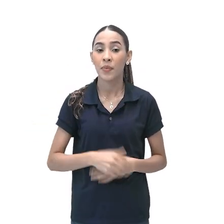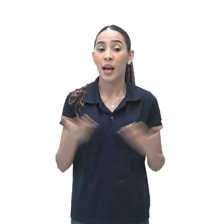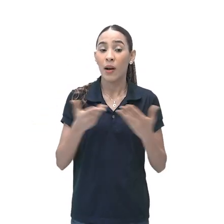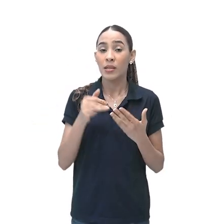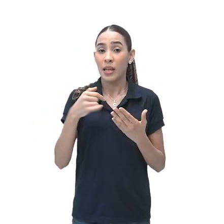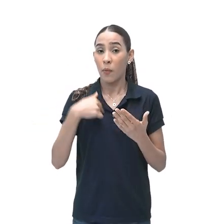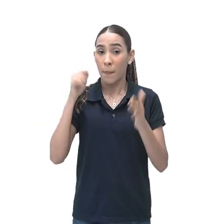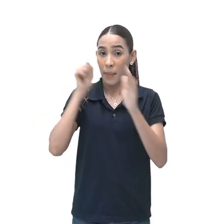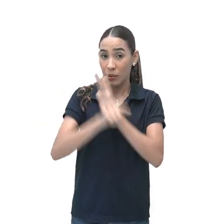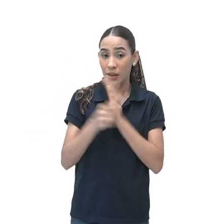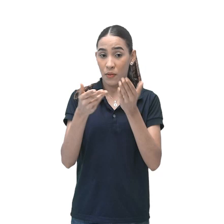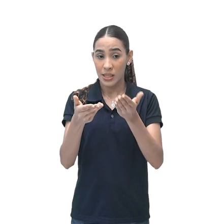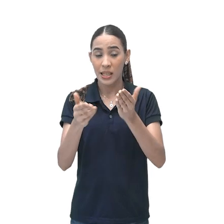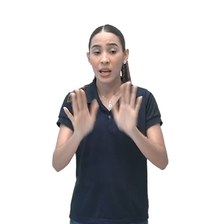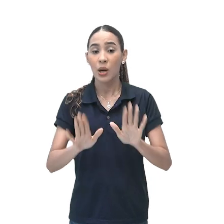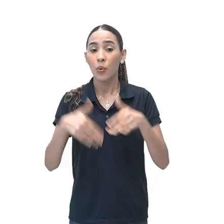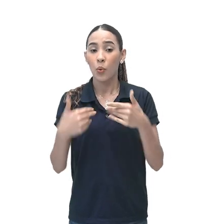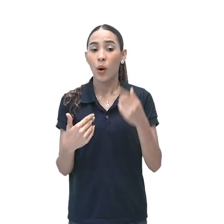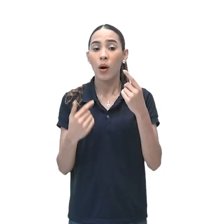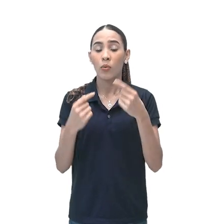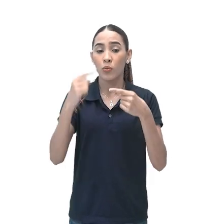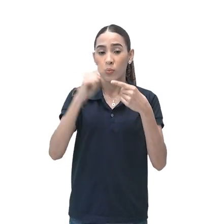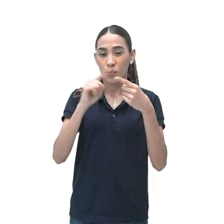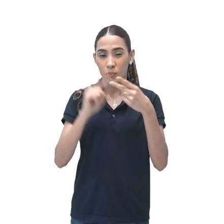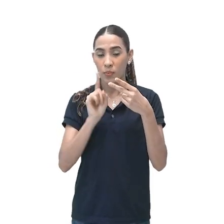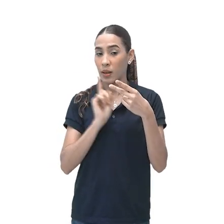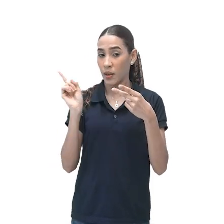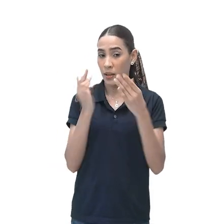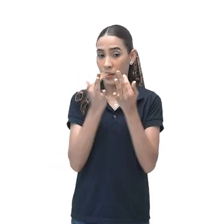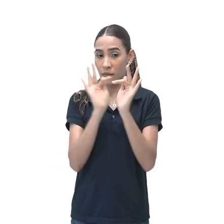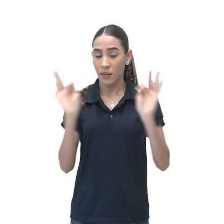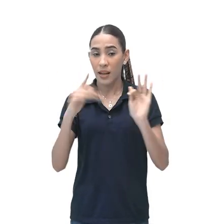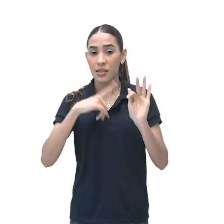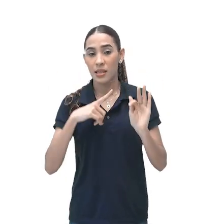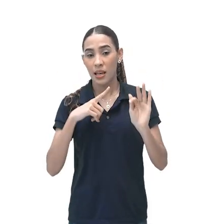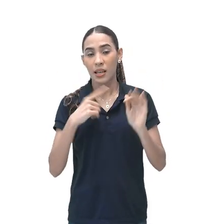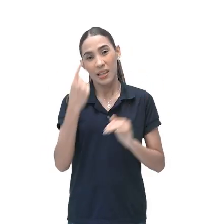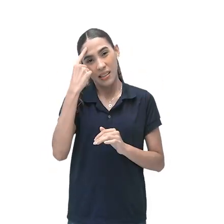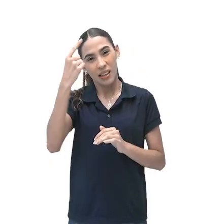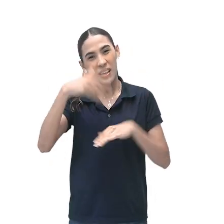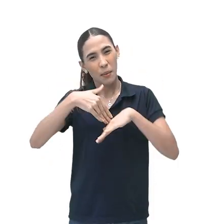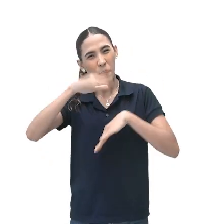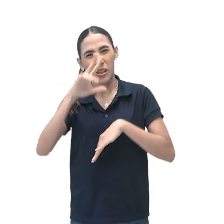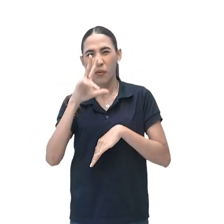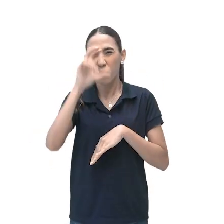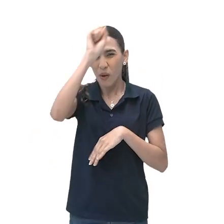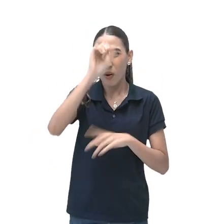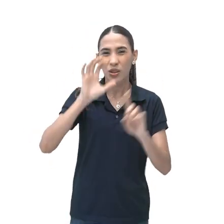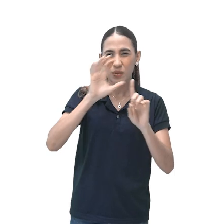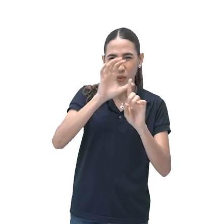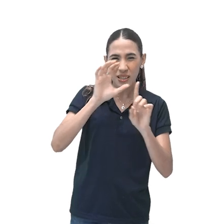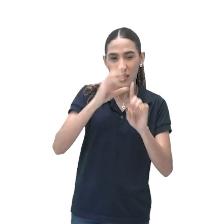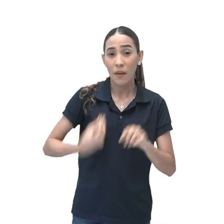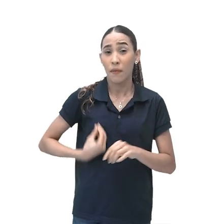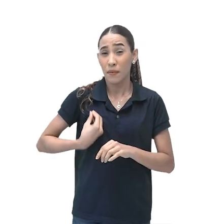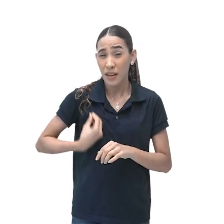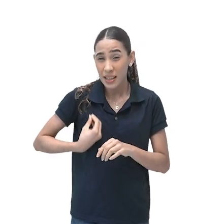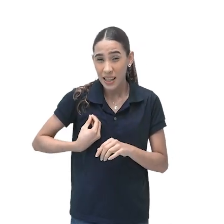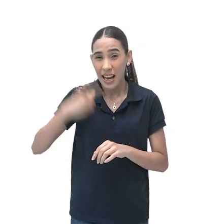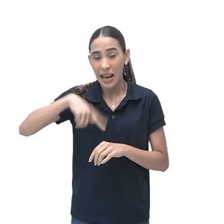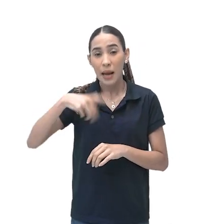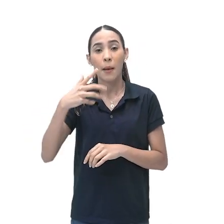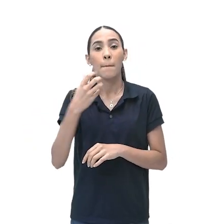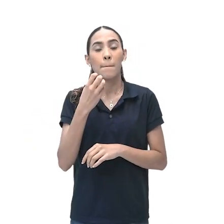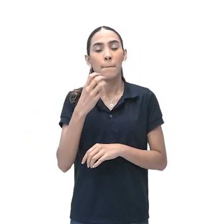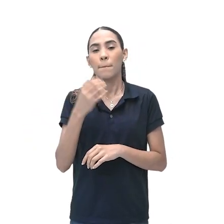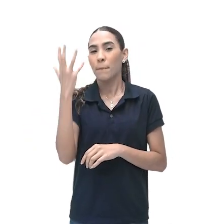se eu perguntar a vocês, em qual destes 2 enunciados eu tenho uma ideia mais forte de que a vida é bela? Você